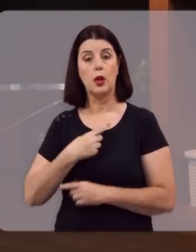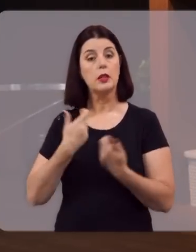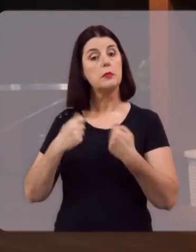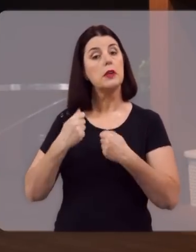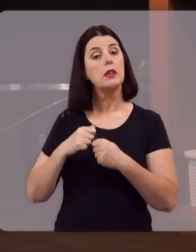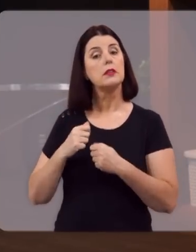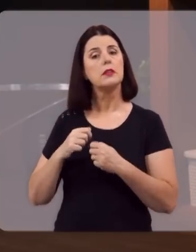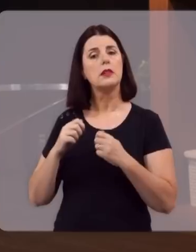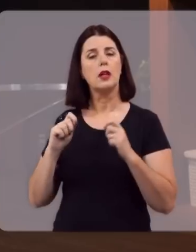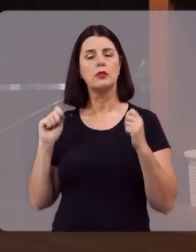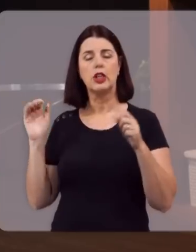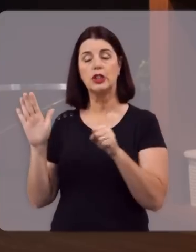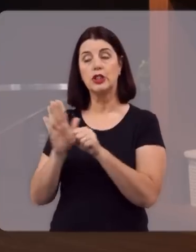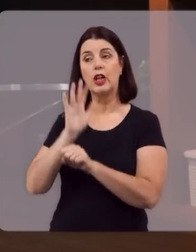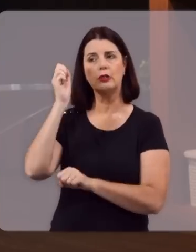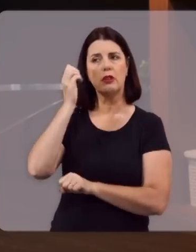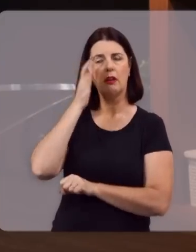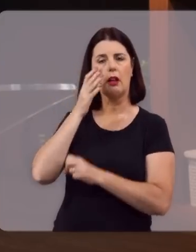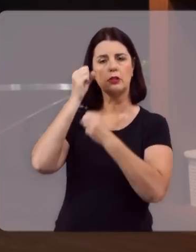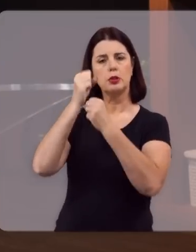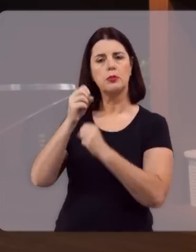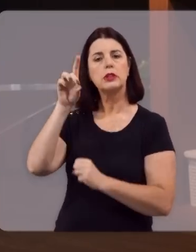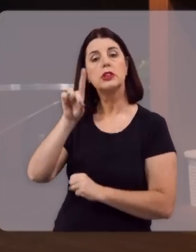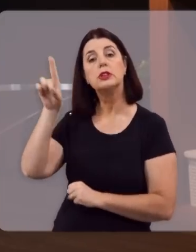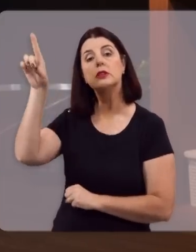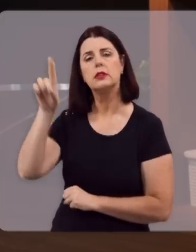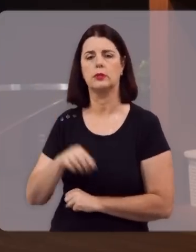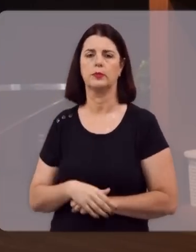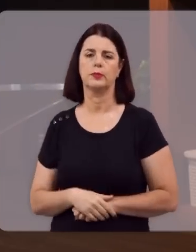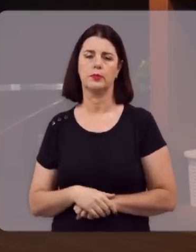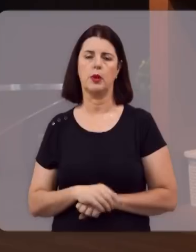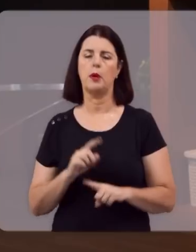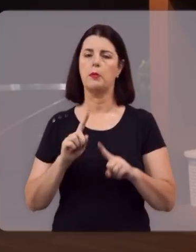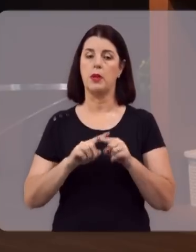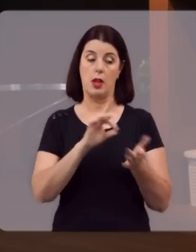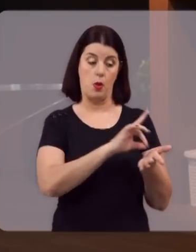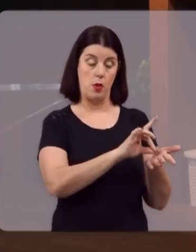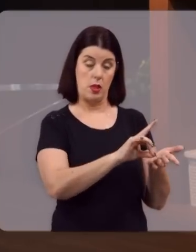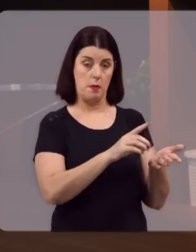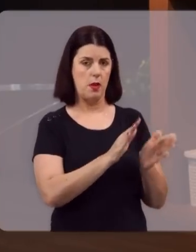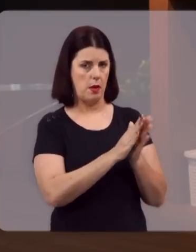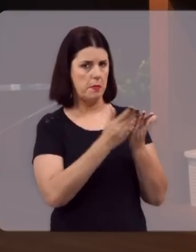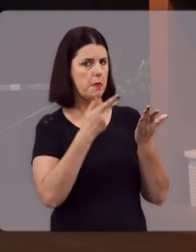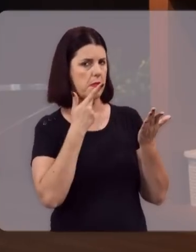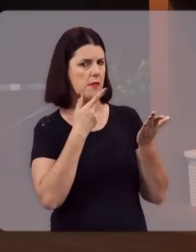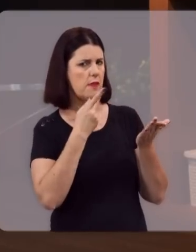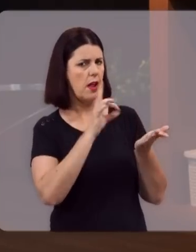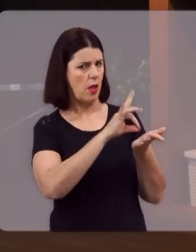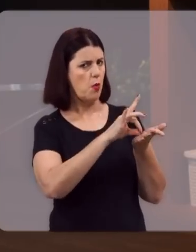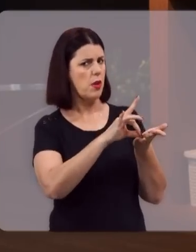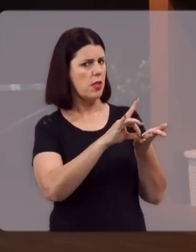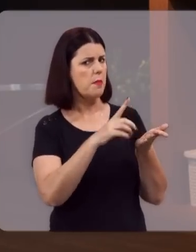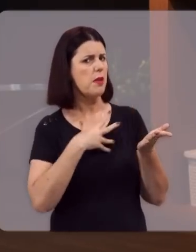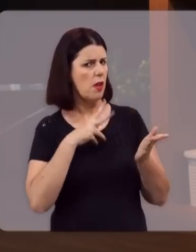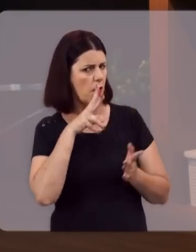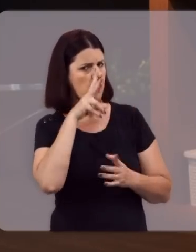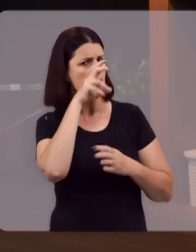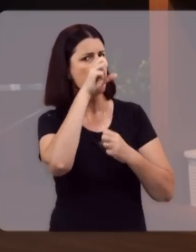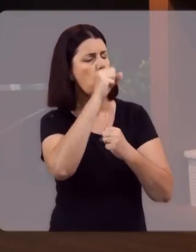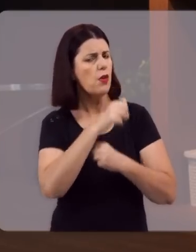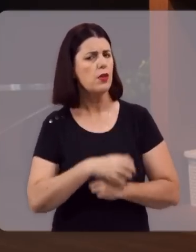Precisamos ser revestidos com o poder de Deus. Porque este inimigo, diz a Bíblia, é um